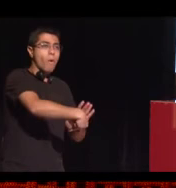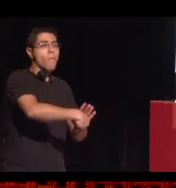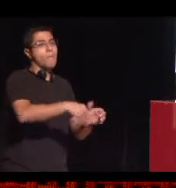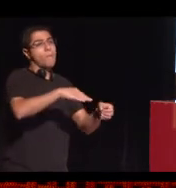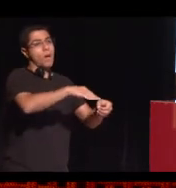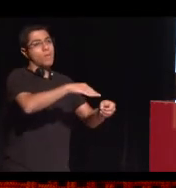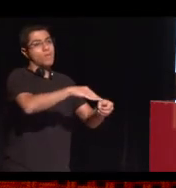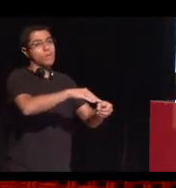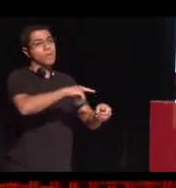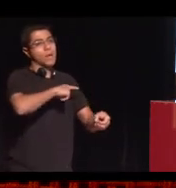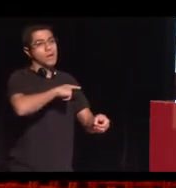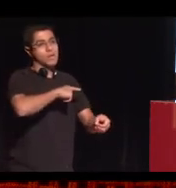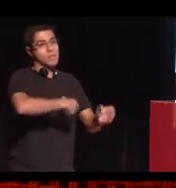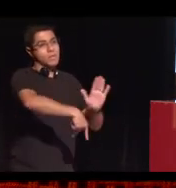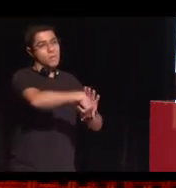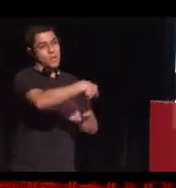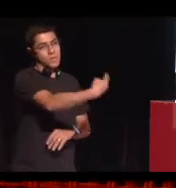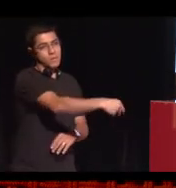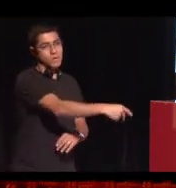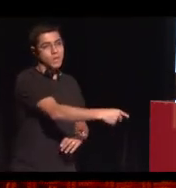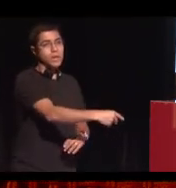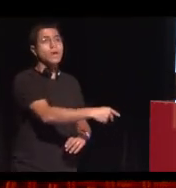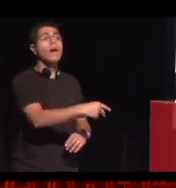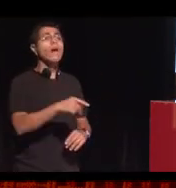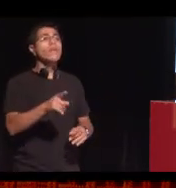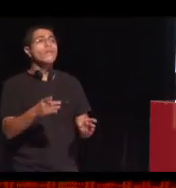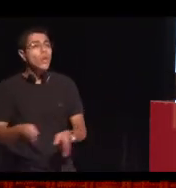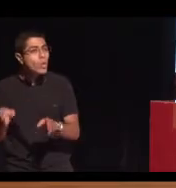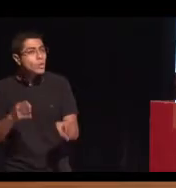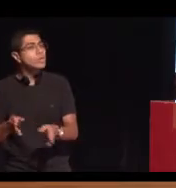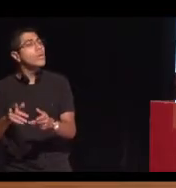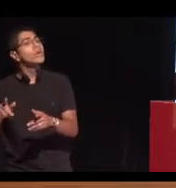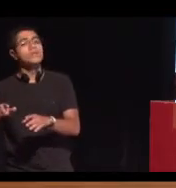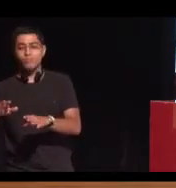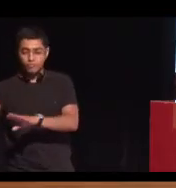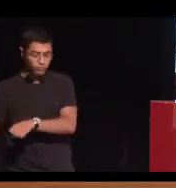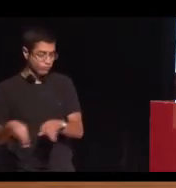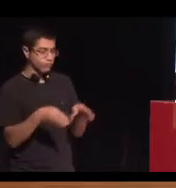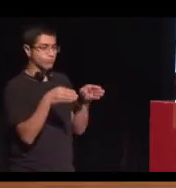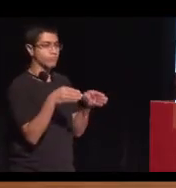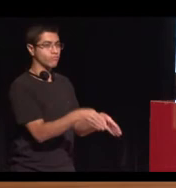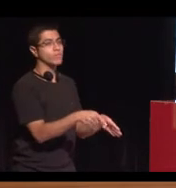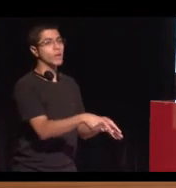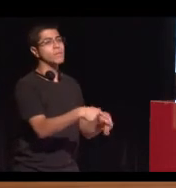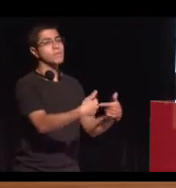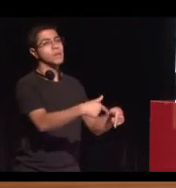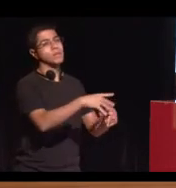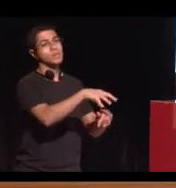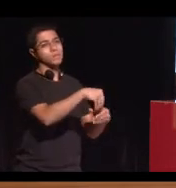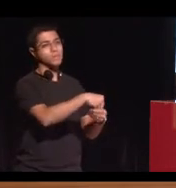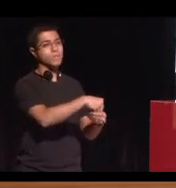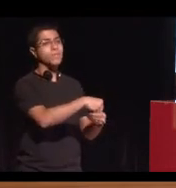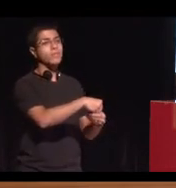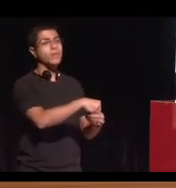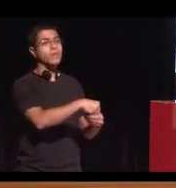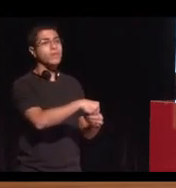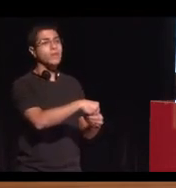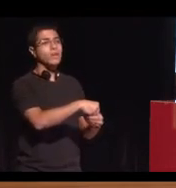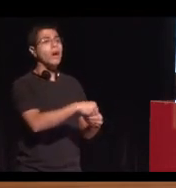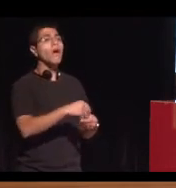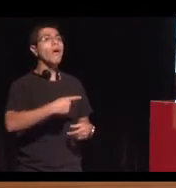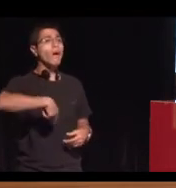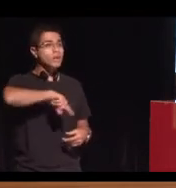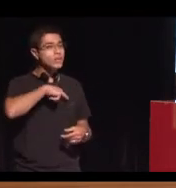desviar uma parte do fluxo para esse novo microserviço. A partir das validações que a gente consegue tirar, os feedbacks que a gente